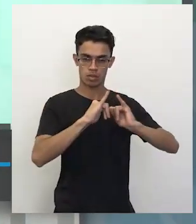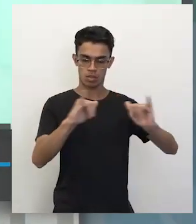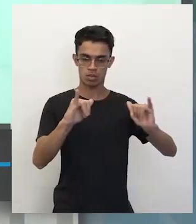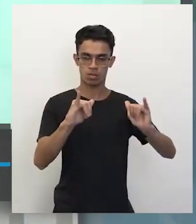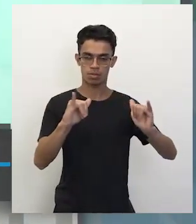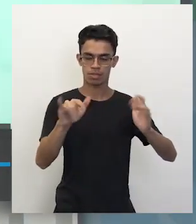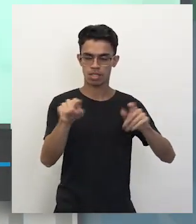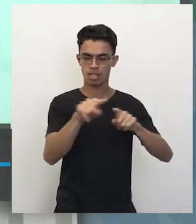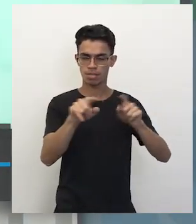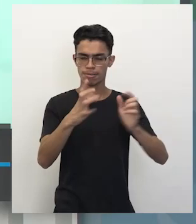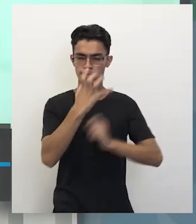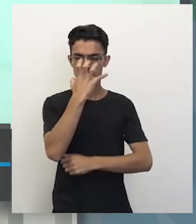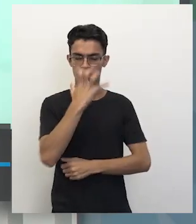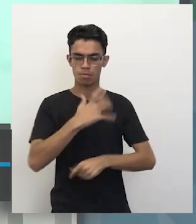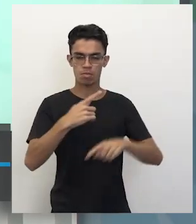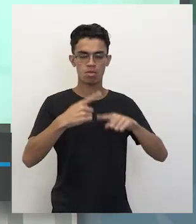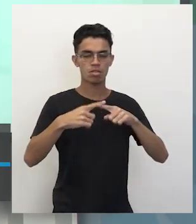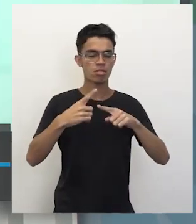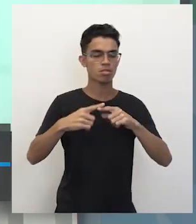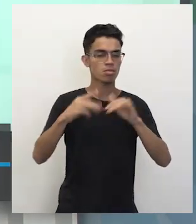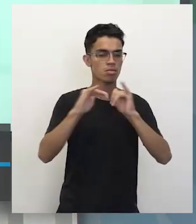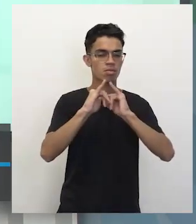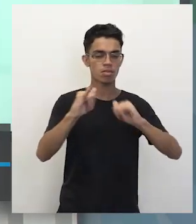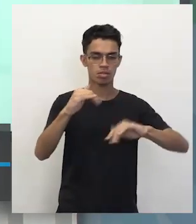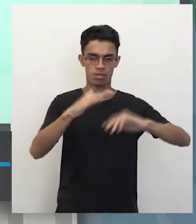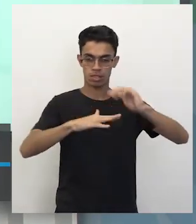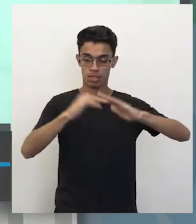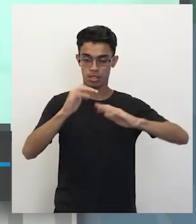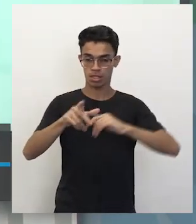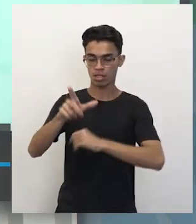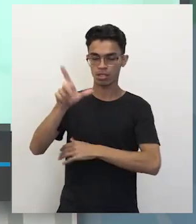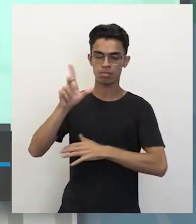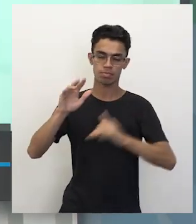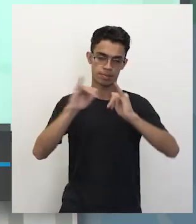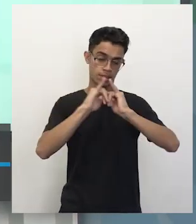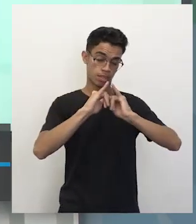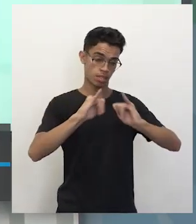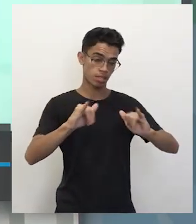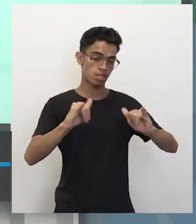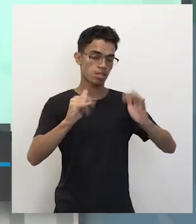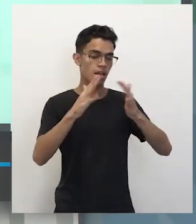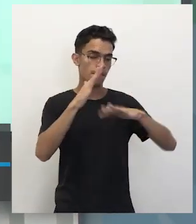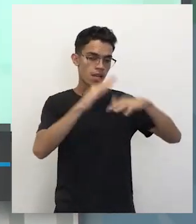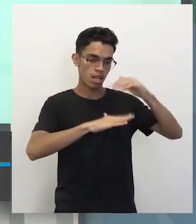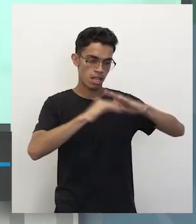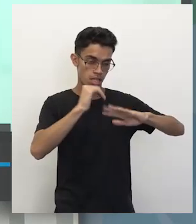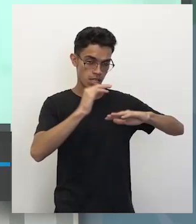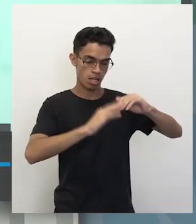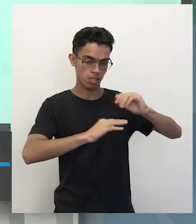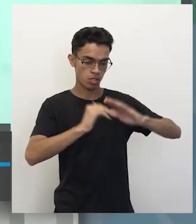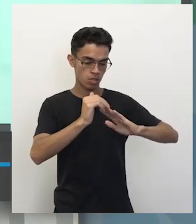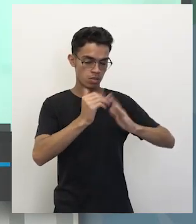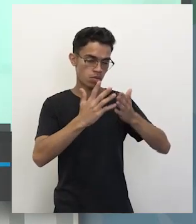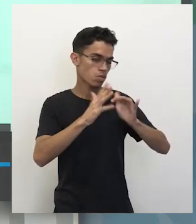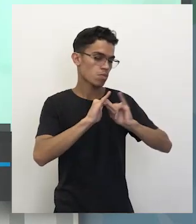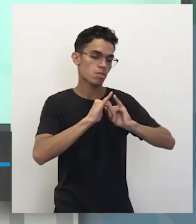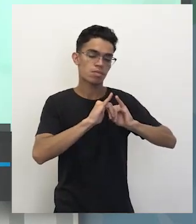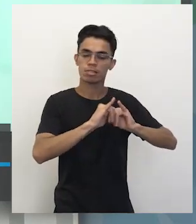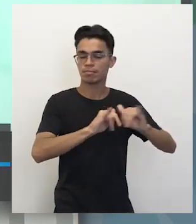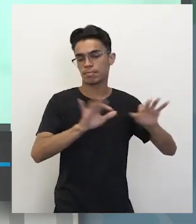tá bravo aí porque eu não falei habilidade. Gente, eu falei, né, nas aulas anteriores que a gente ia deixar de falar habilidade, mas ela continua no material, tá bom?